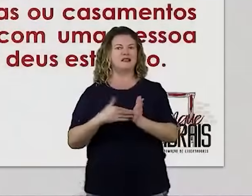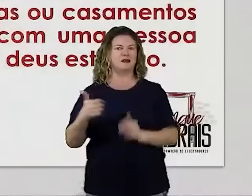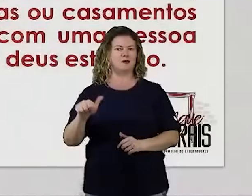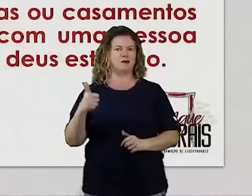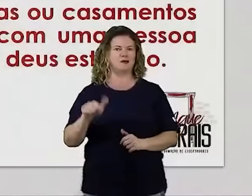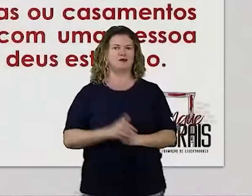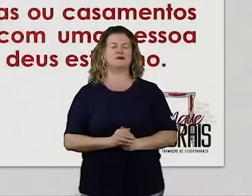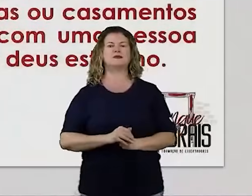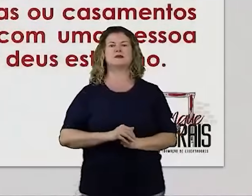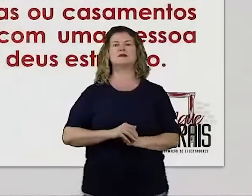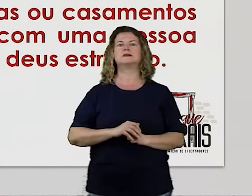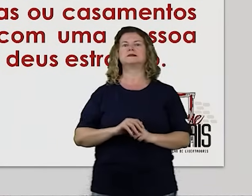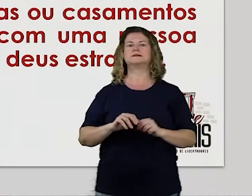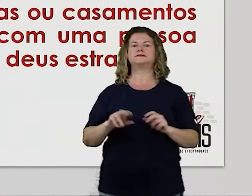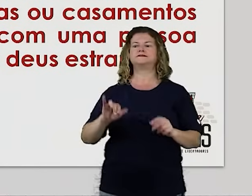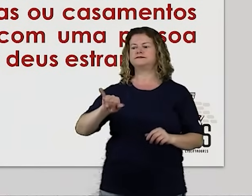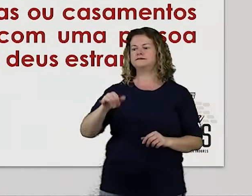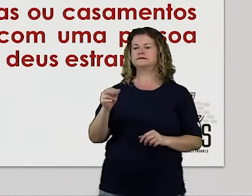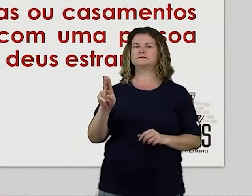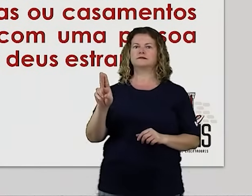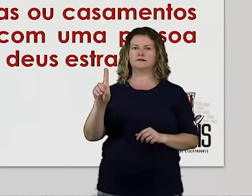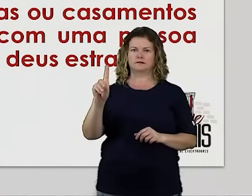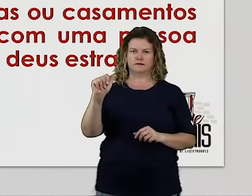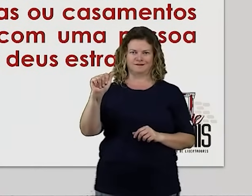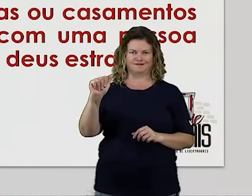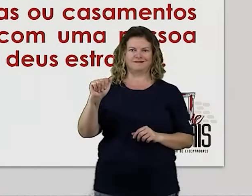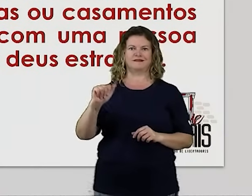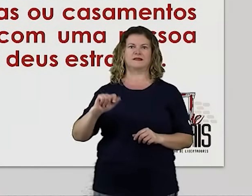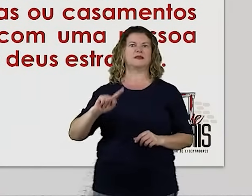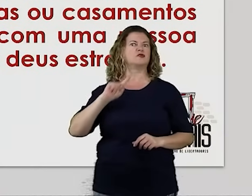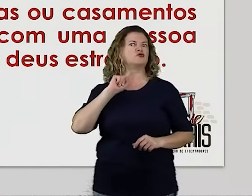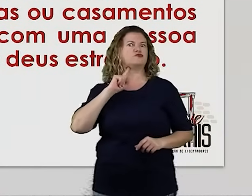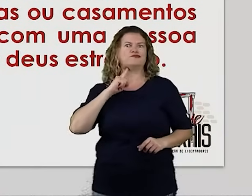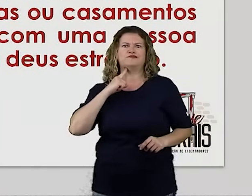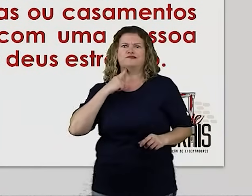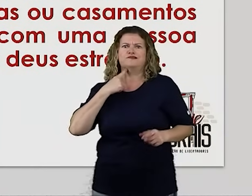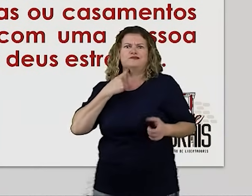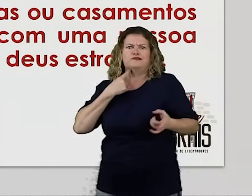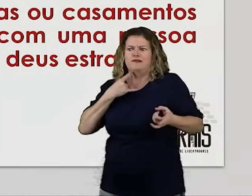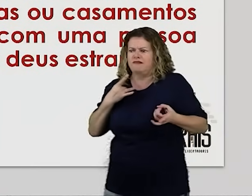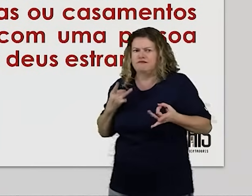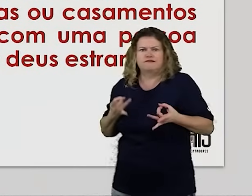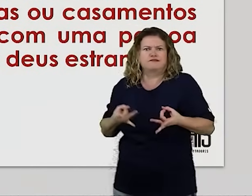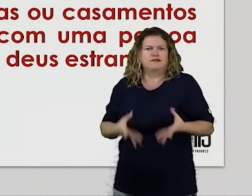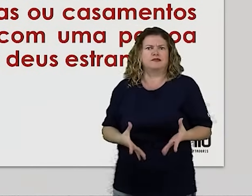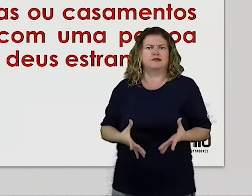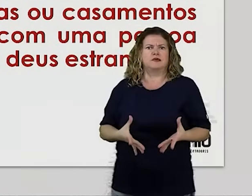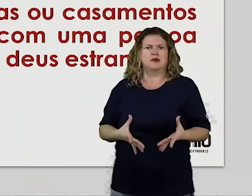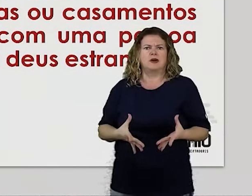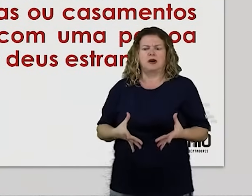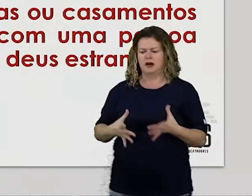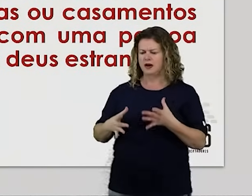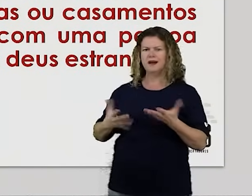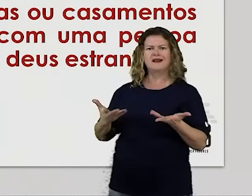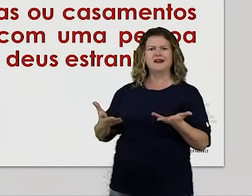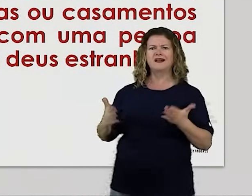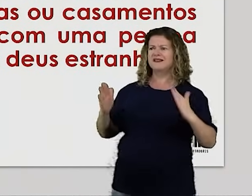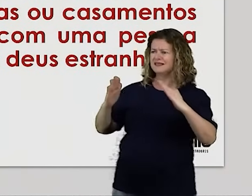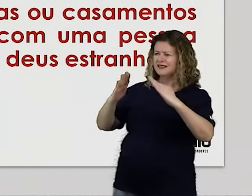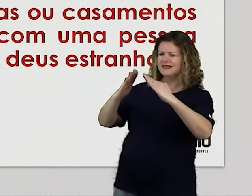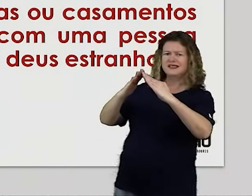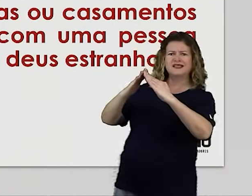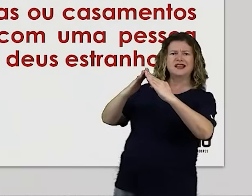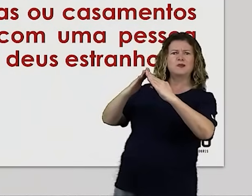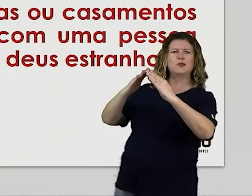santuário do Senhor o qual Ele ama e se casou com a filha de Deus estranho que Deus com